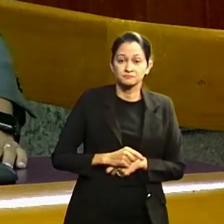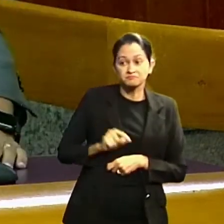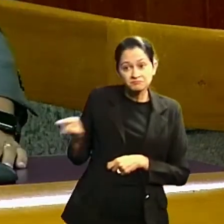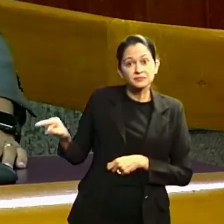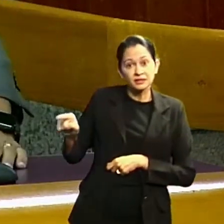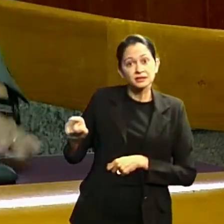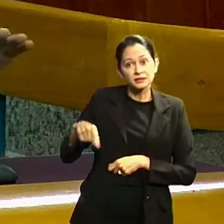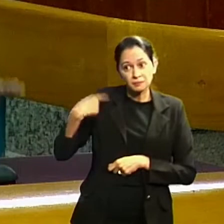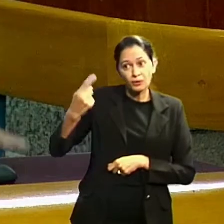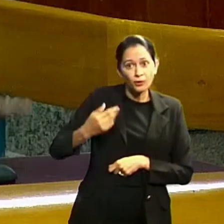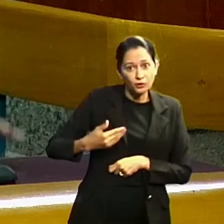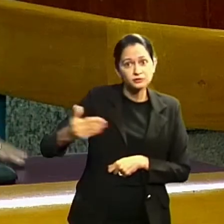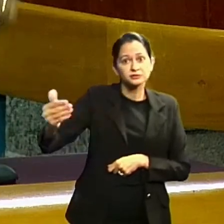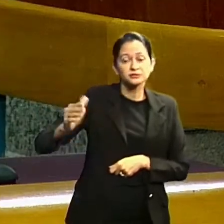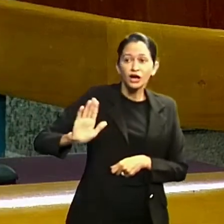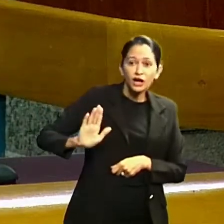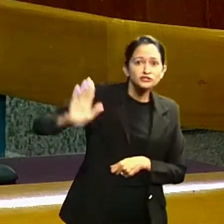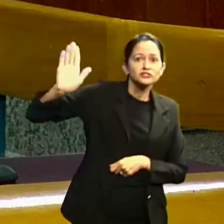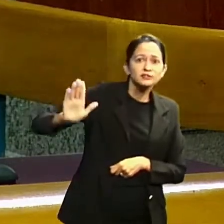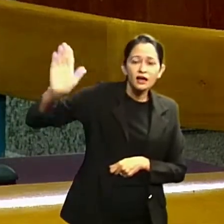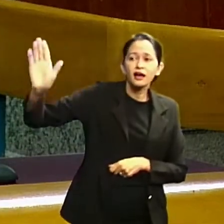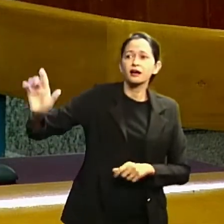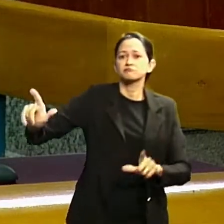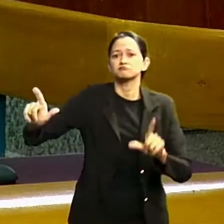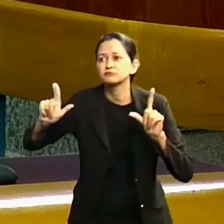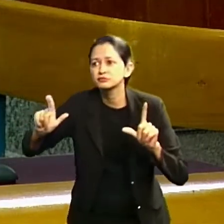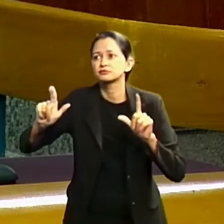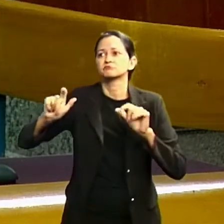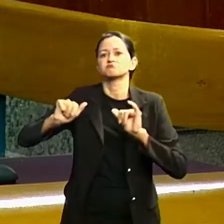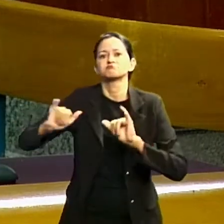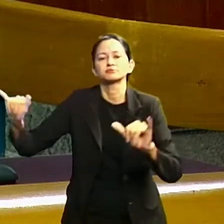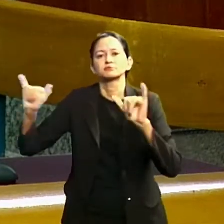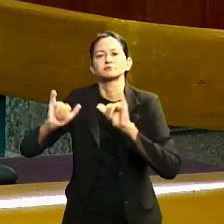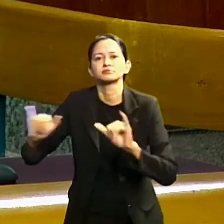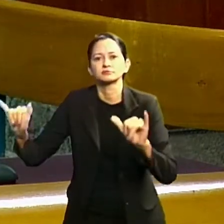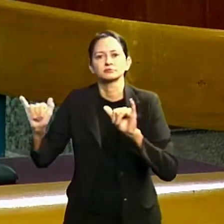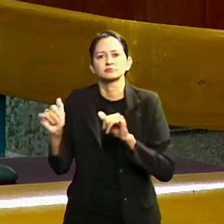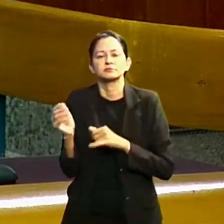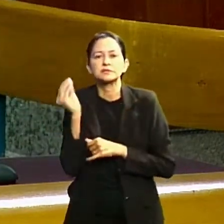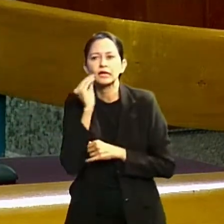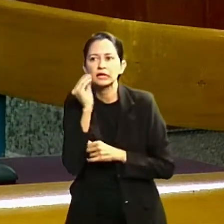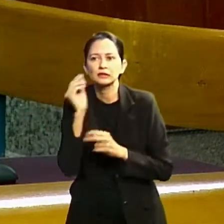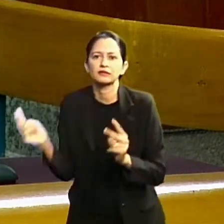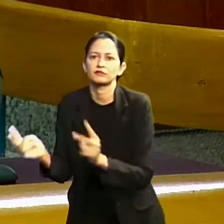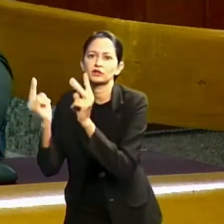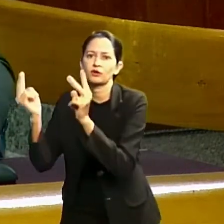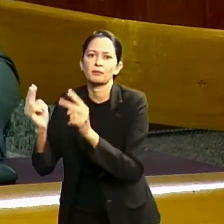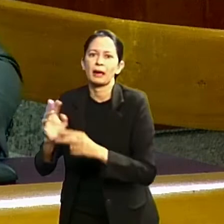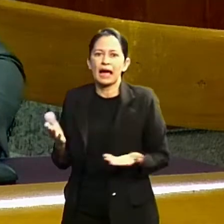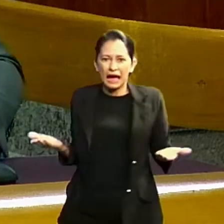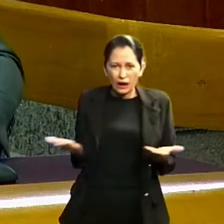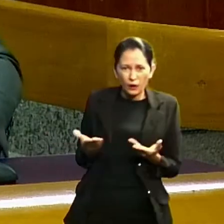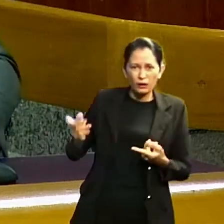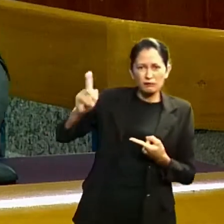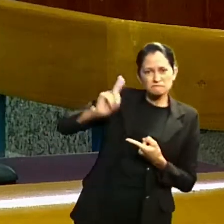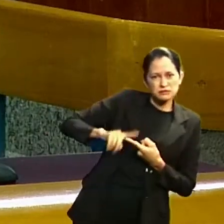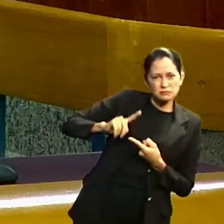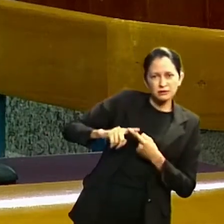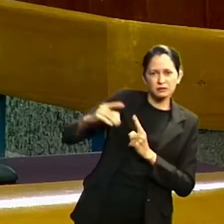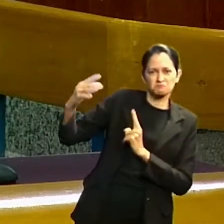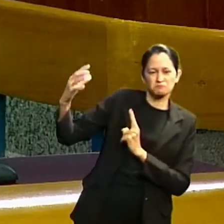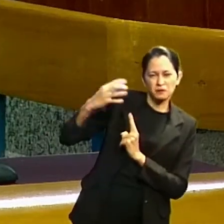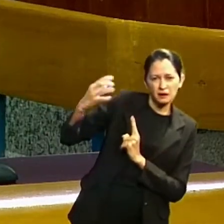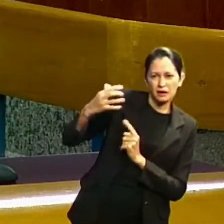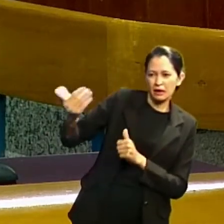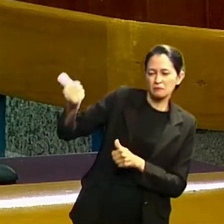William Veloso. Vão para a urna, ganhe a eleição. Mas não tenta querer coagir, vereador,